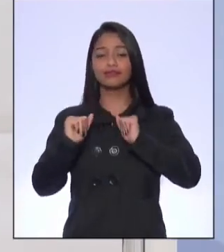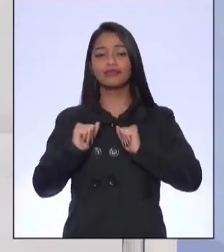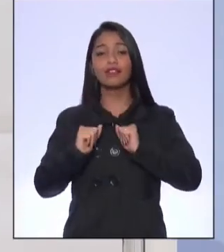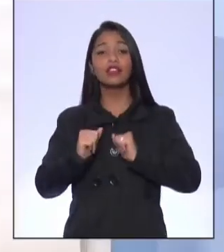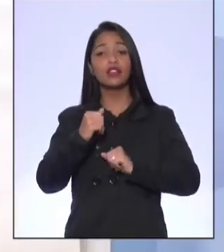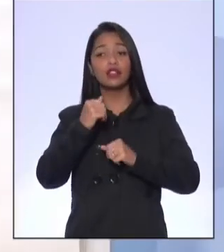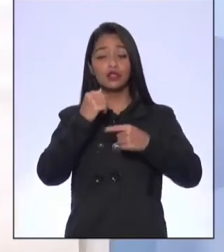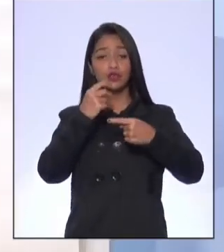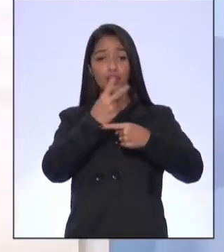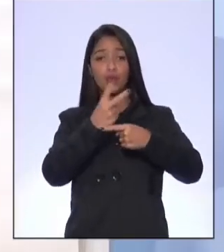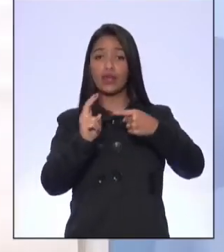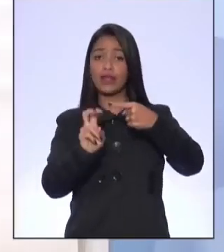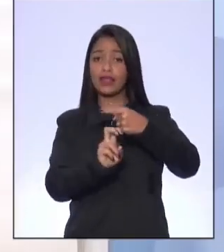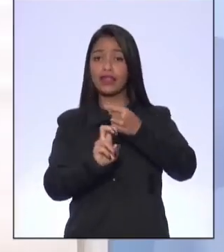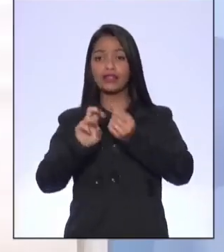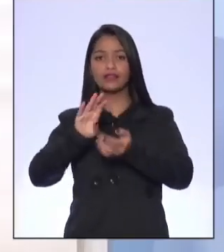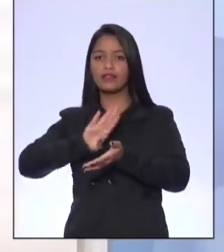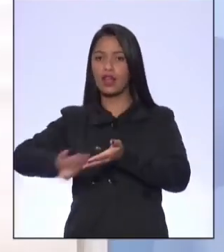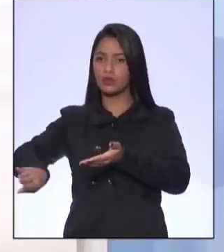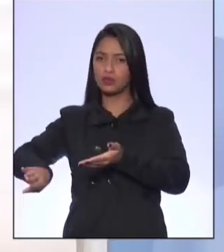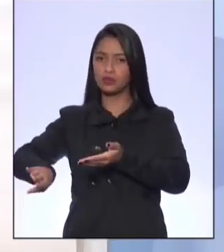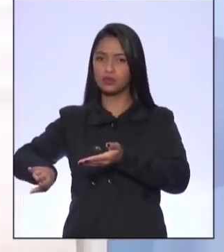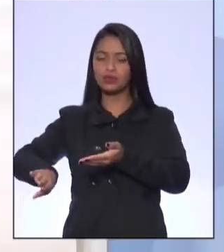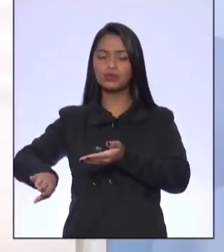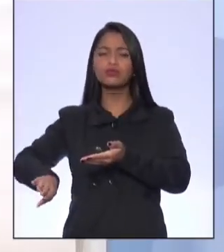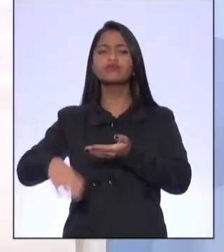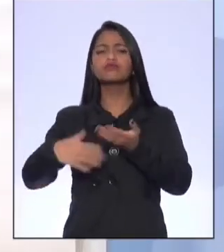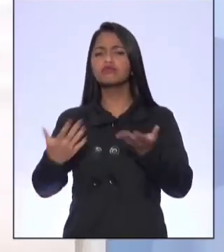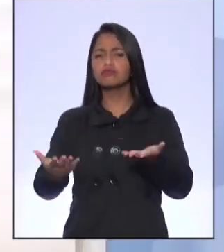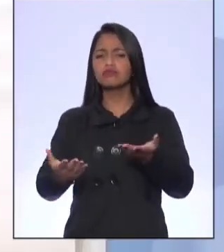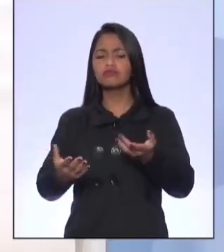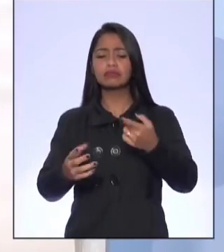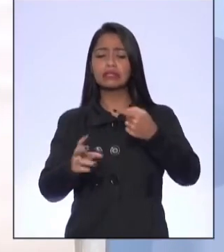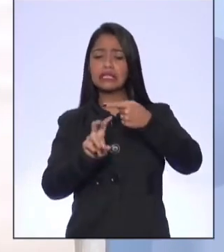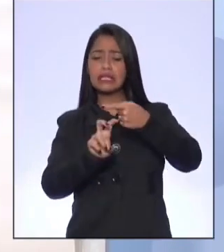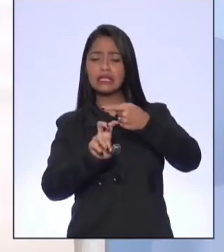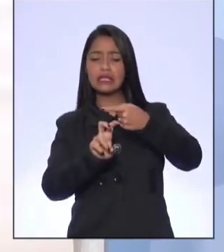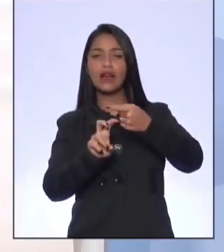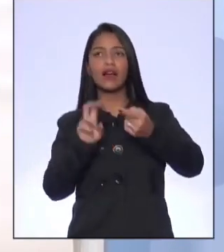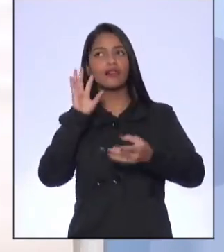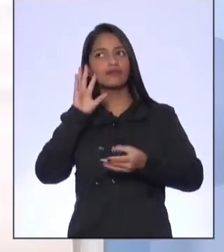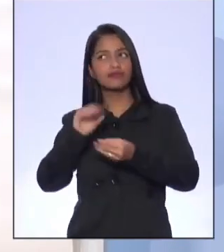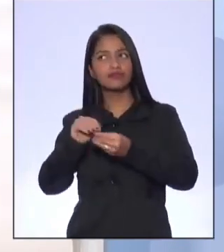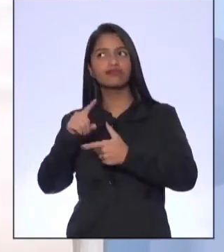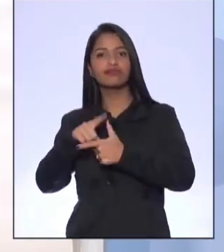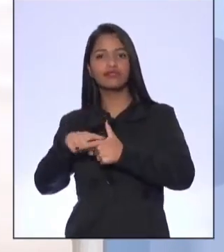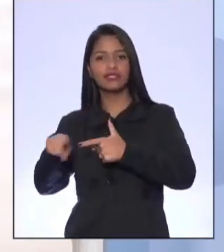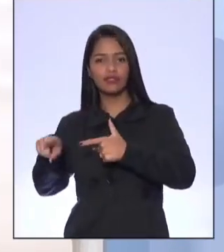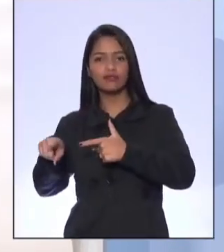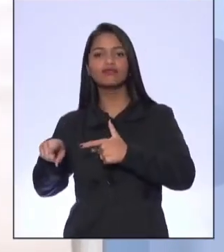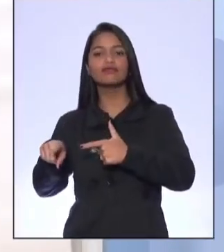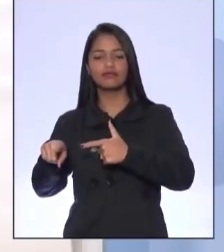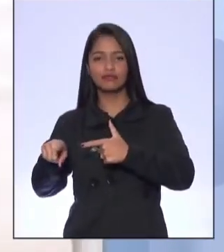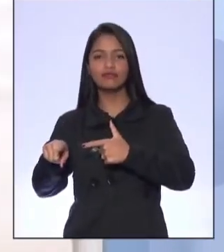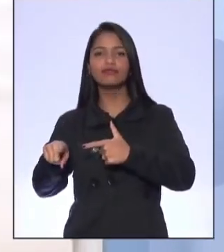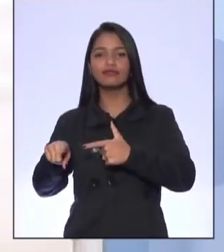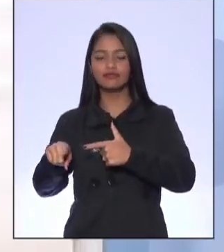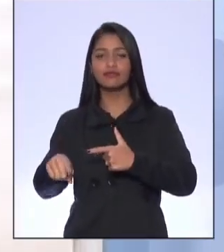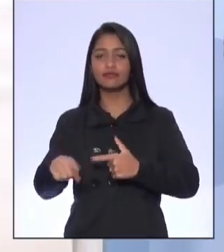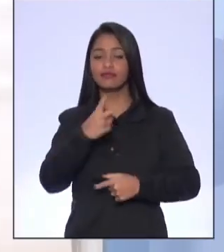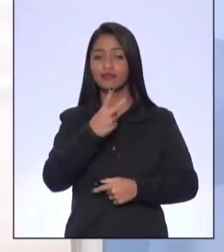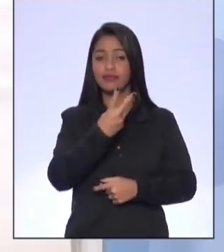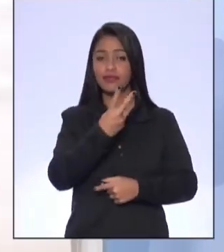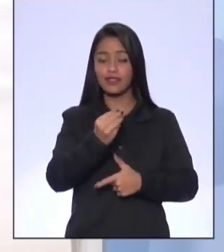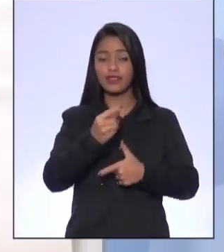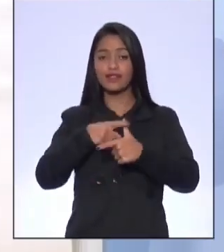Rafa? Então, como a gente comentou, a ideia do quinto é a divisão, né? Então, eu vou achar a quinta parte aqui